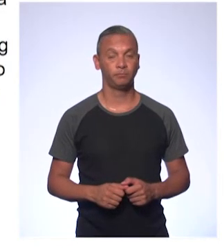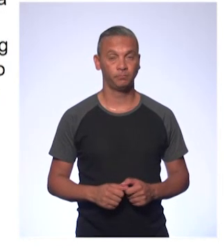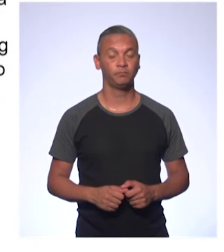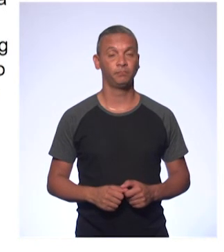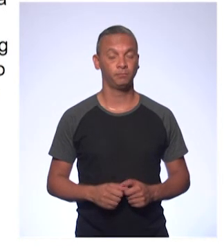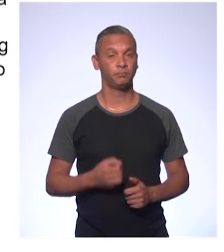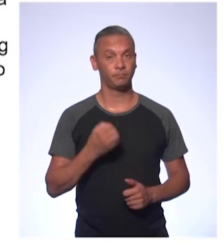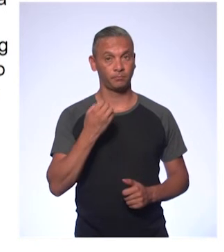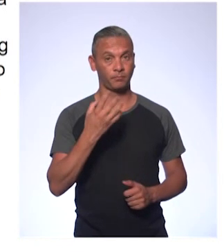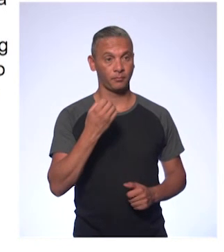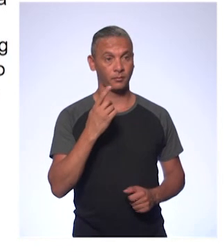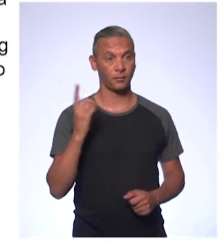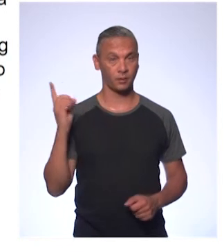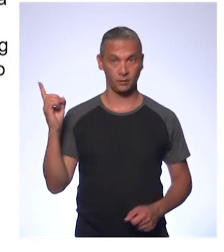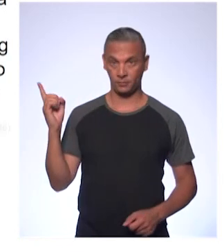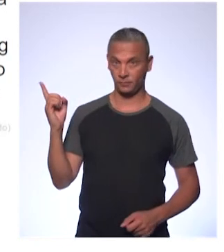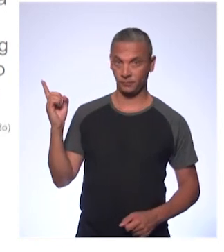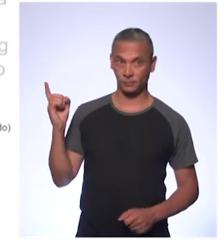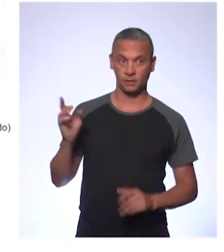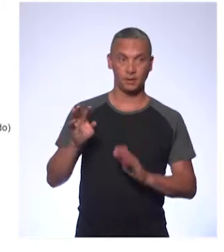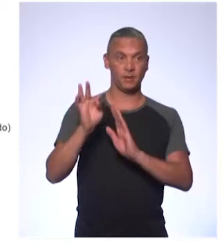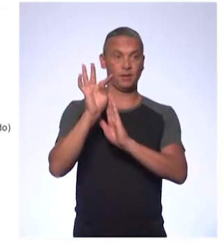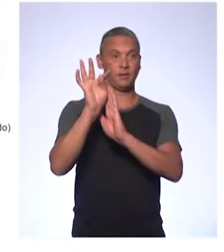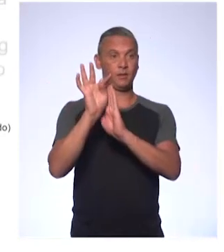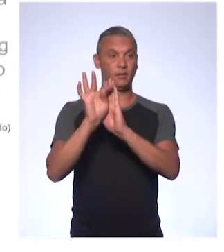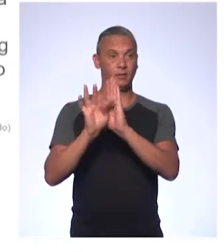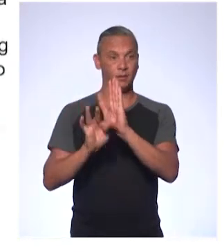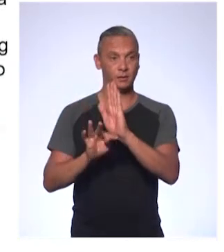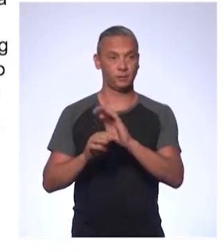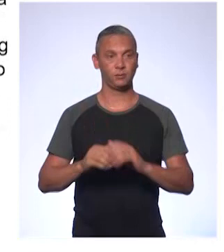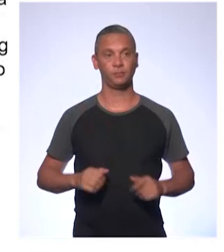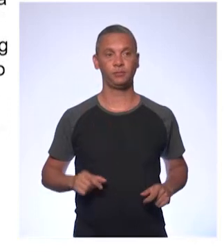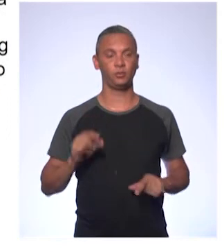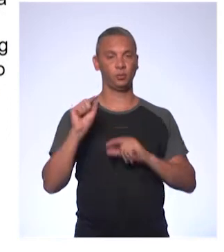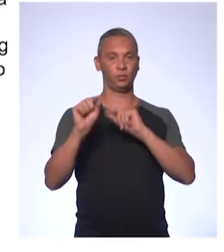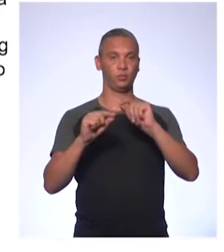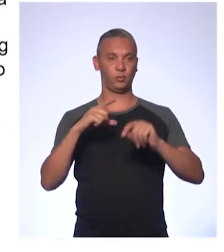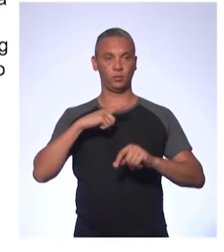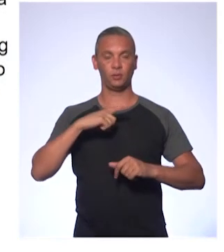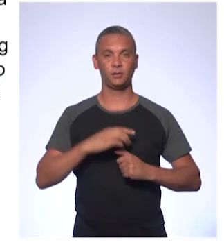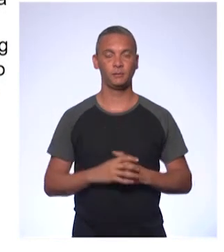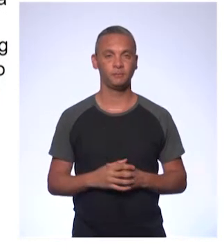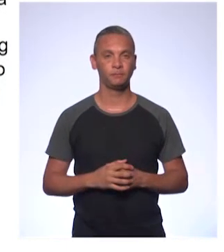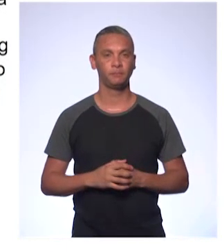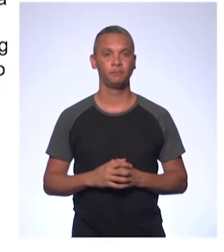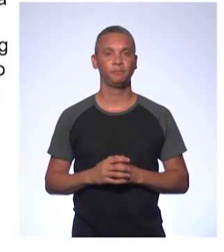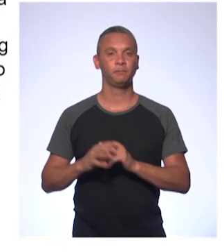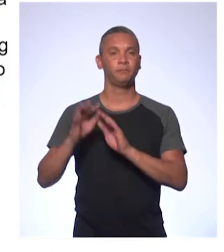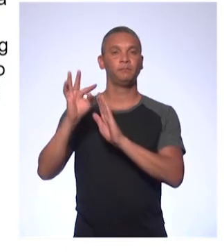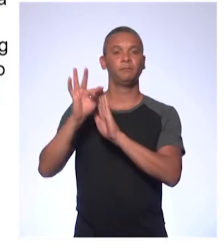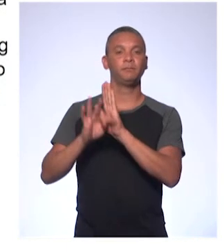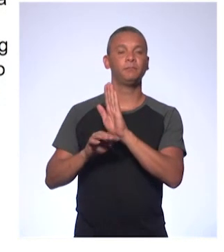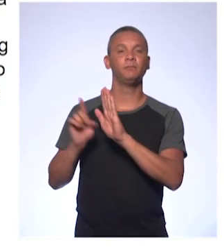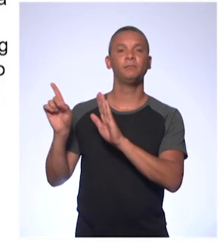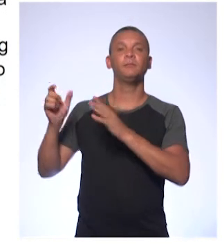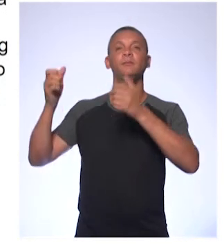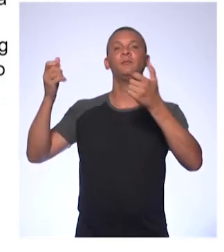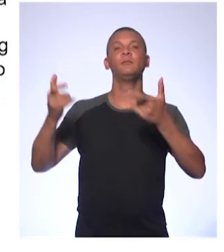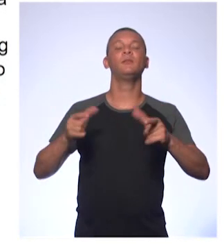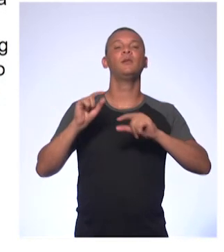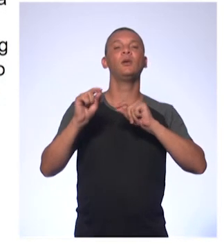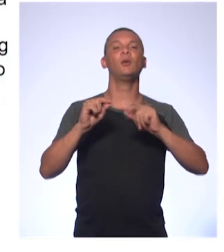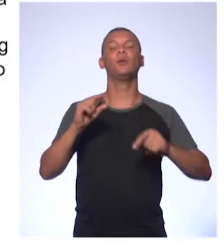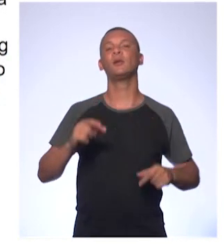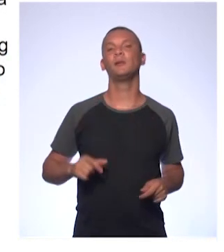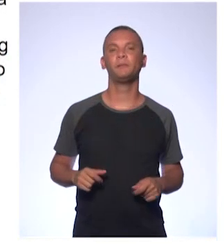Muito bom. Esse texto, só voltando aqui, esse texto é um